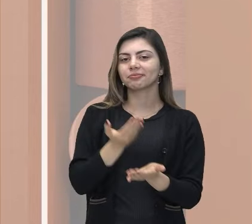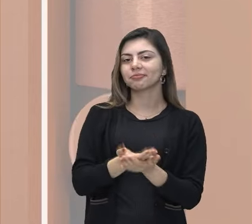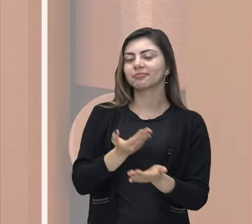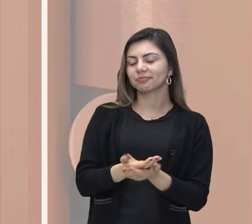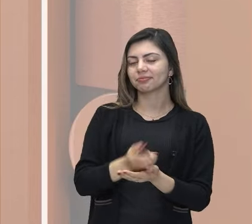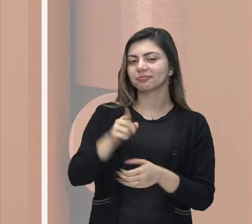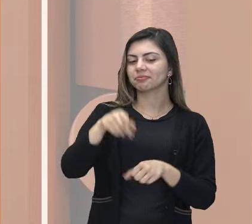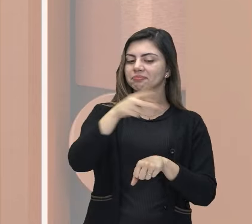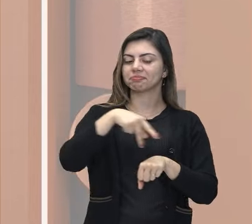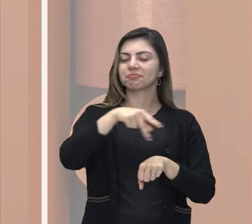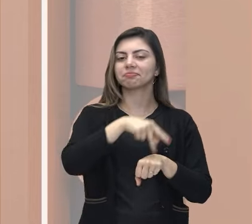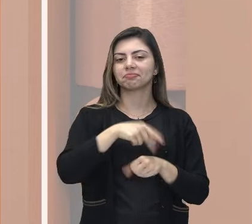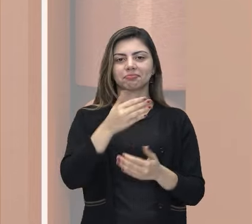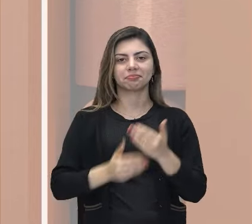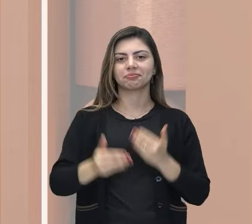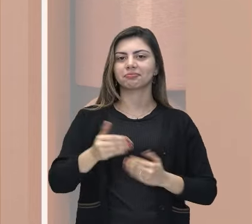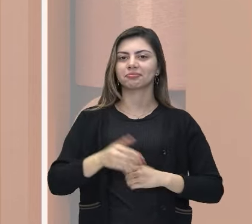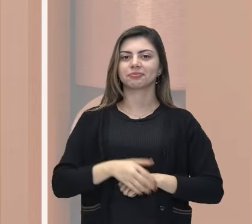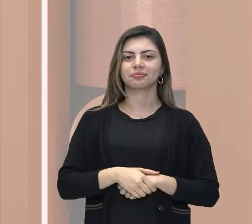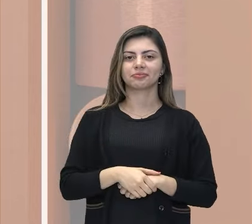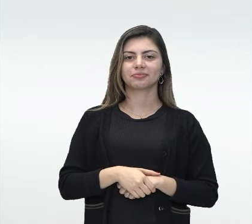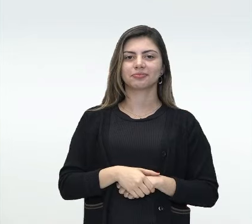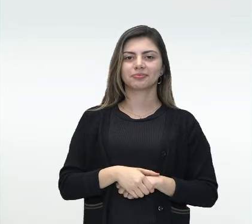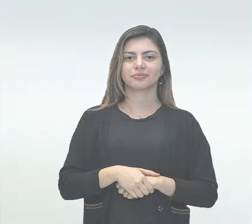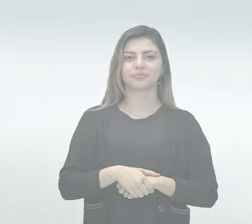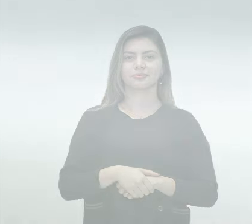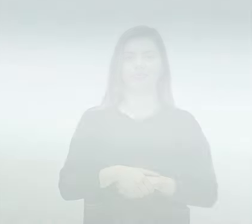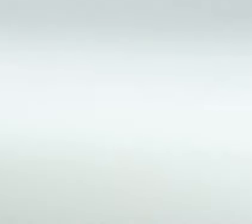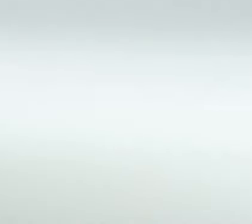esse país, o México. Vamos lá.